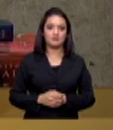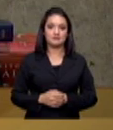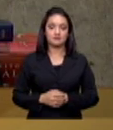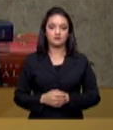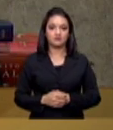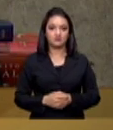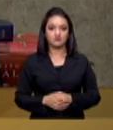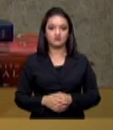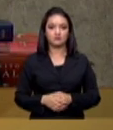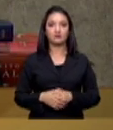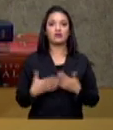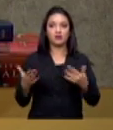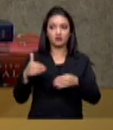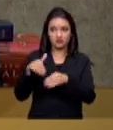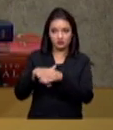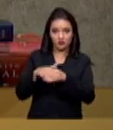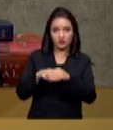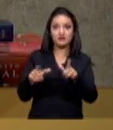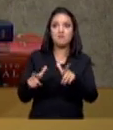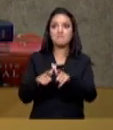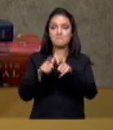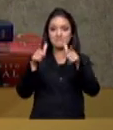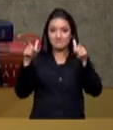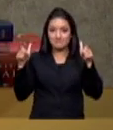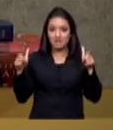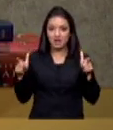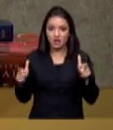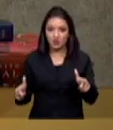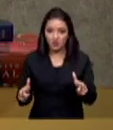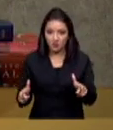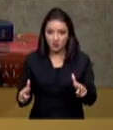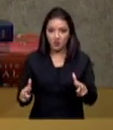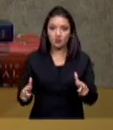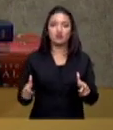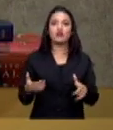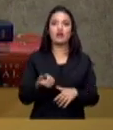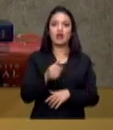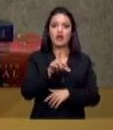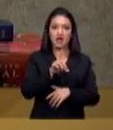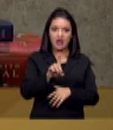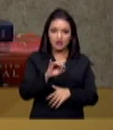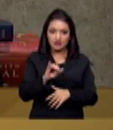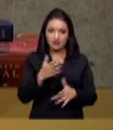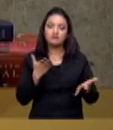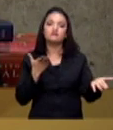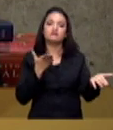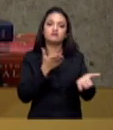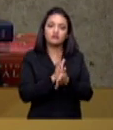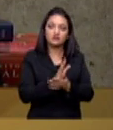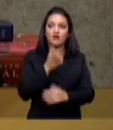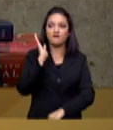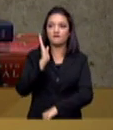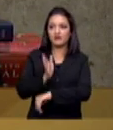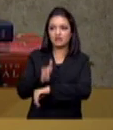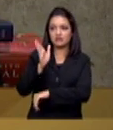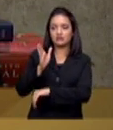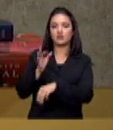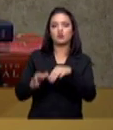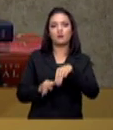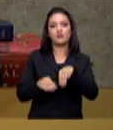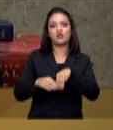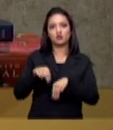por maioria, a corte conheceu integralmente da ADI, vencido parcialmente o ministro Nunes